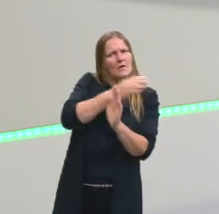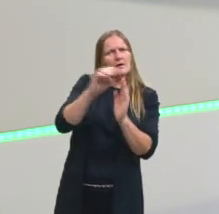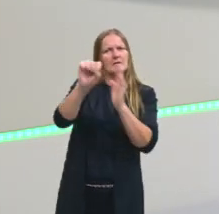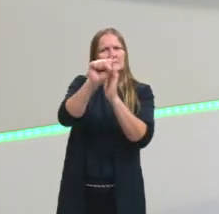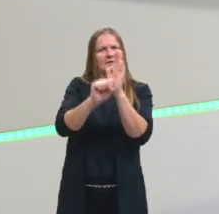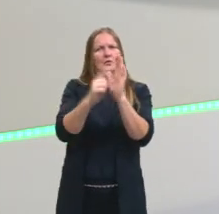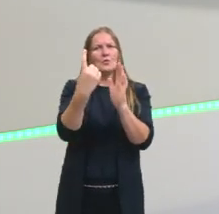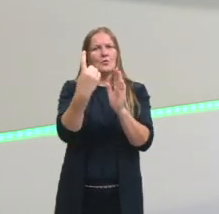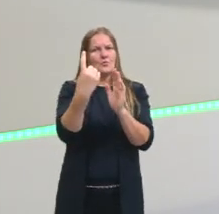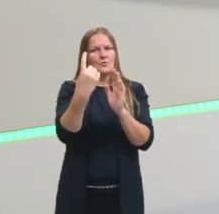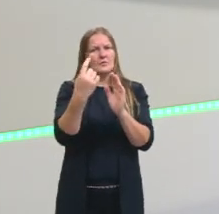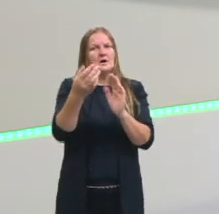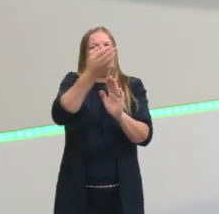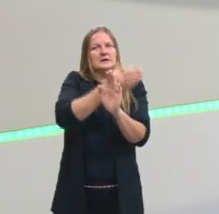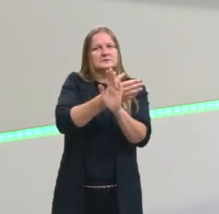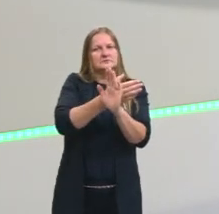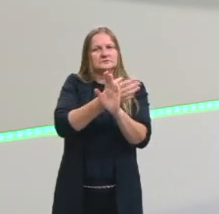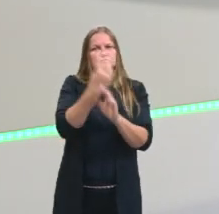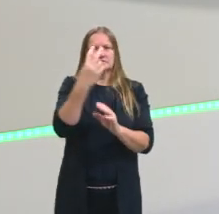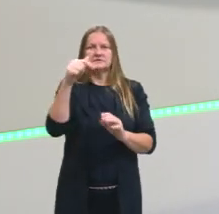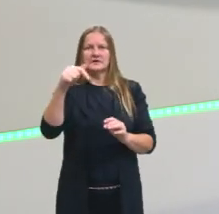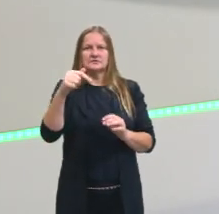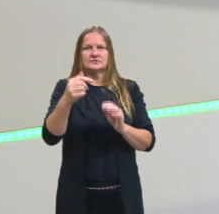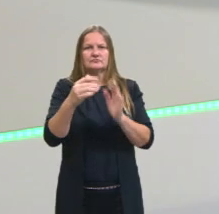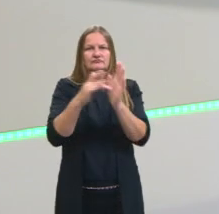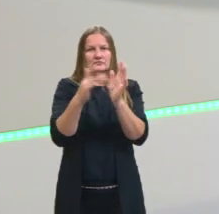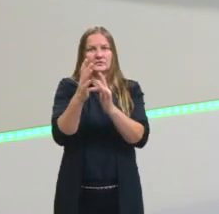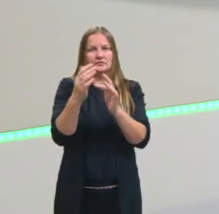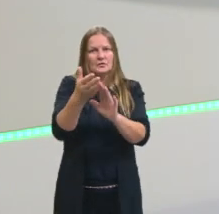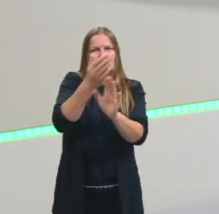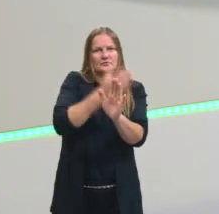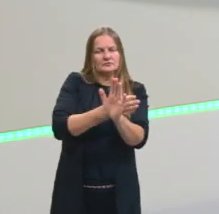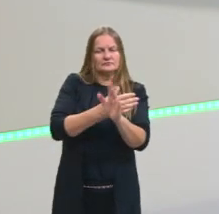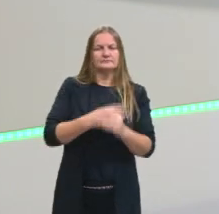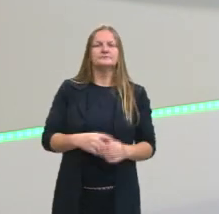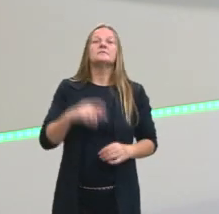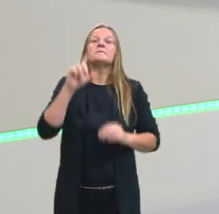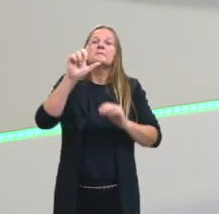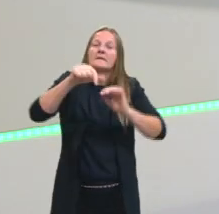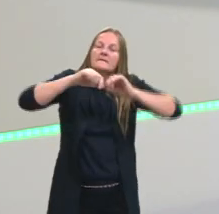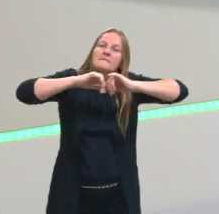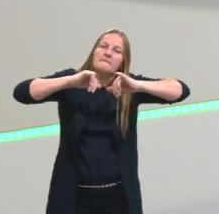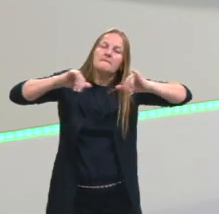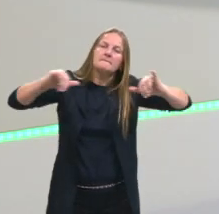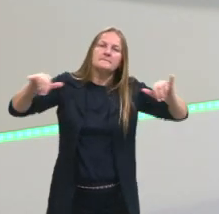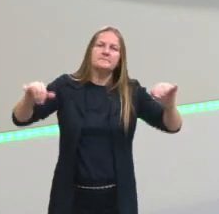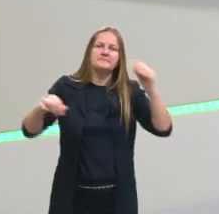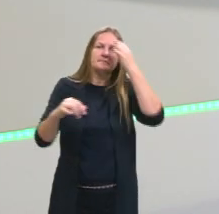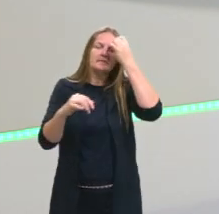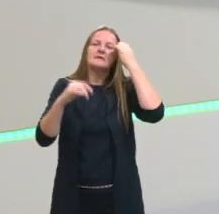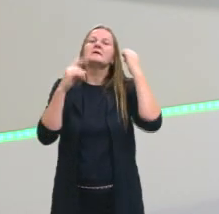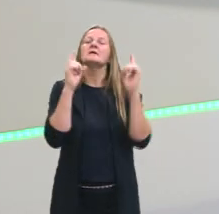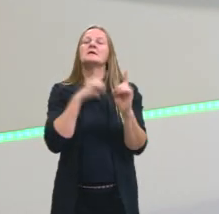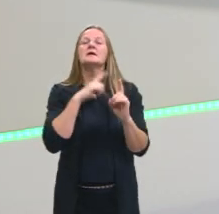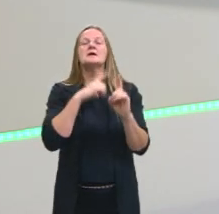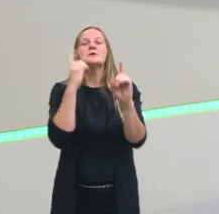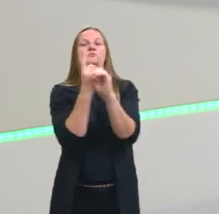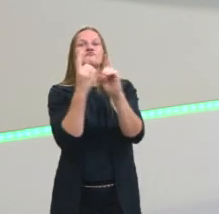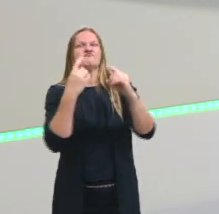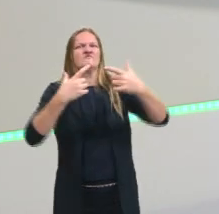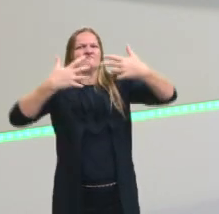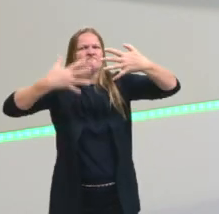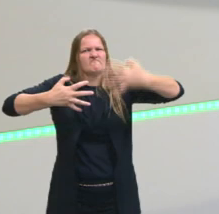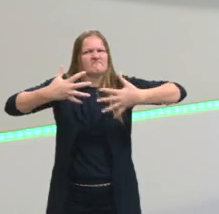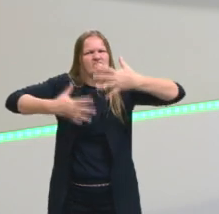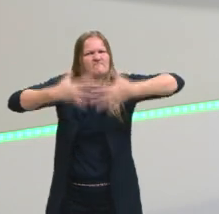27 antes de Cristo nesse período depois das expansões vai ter um embate entre patrícios